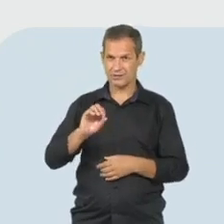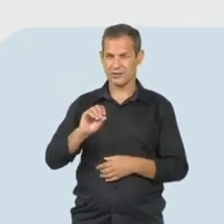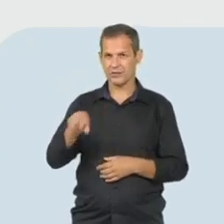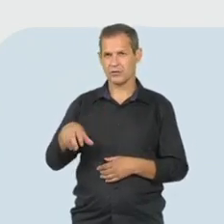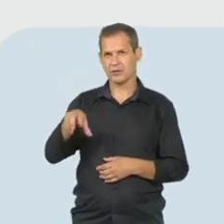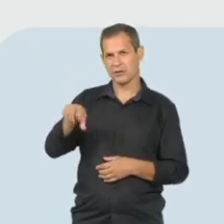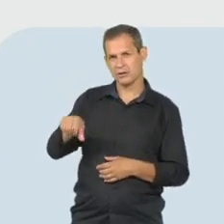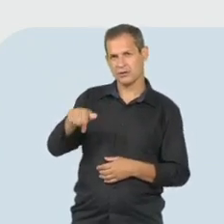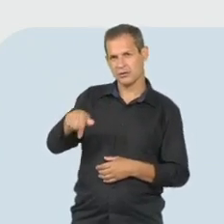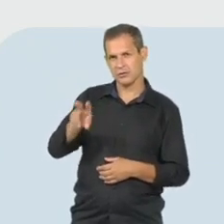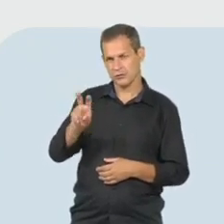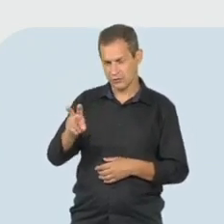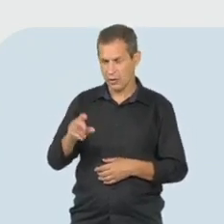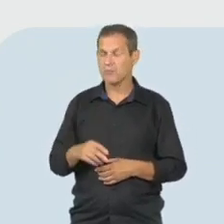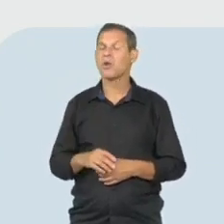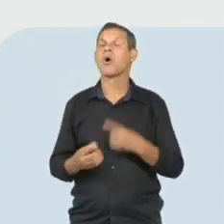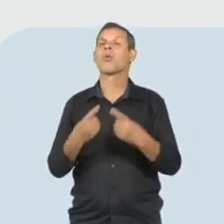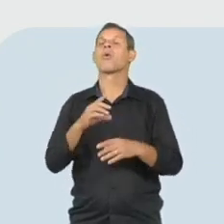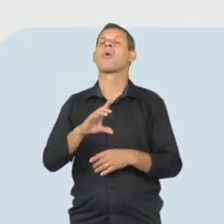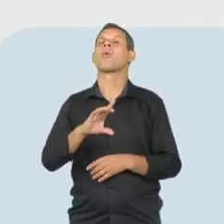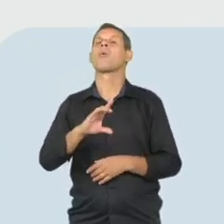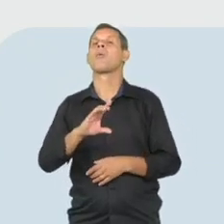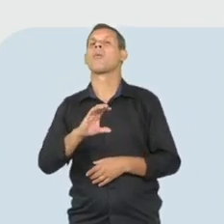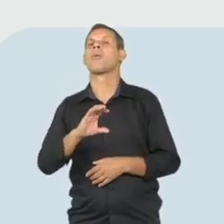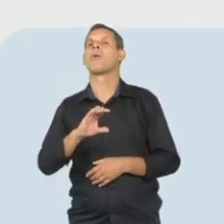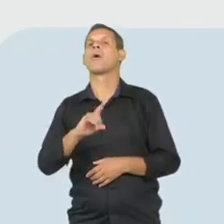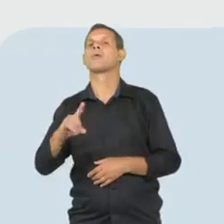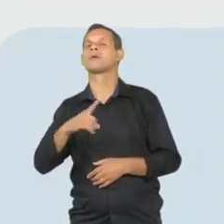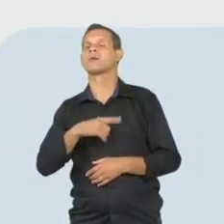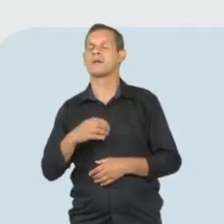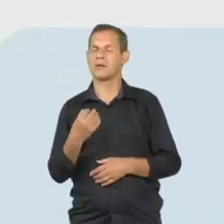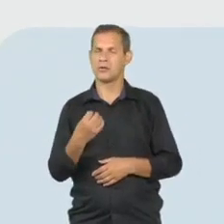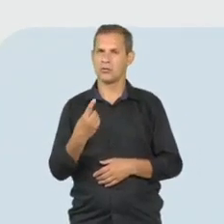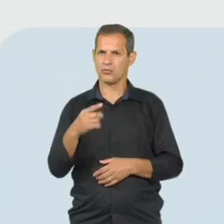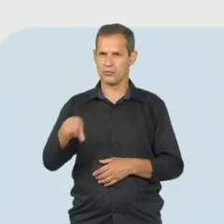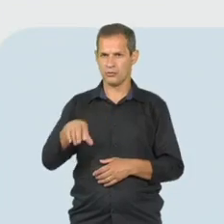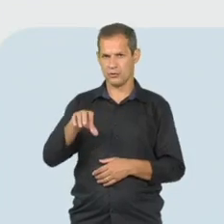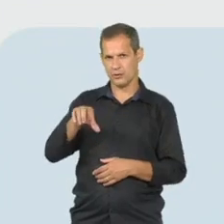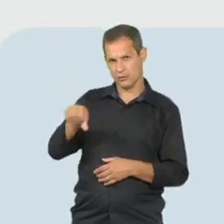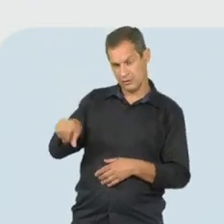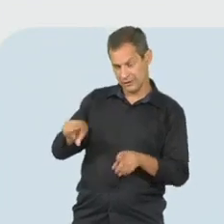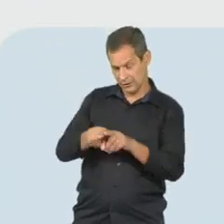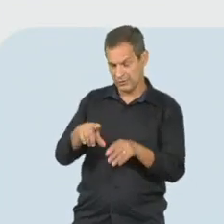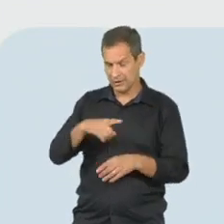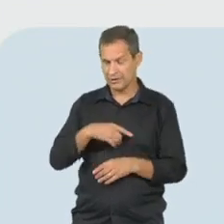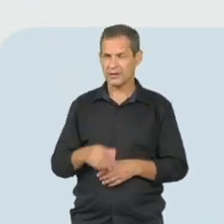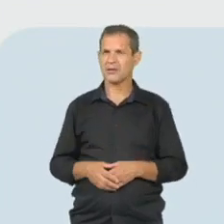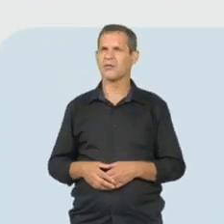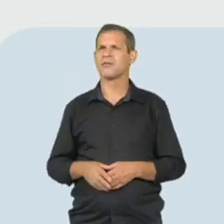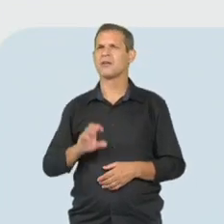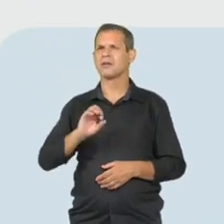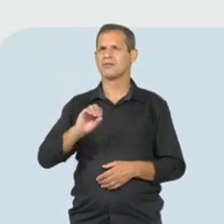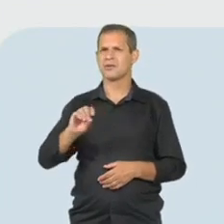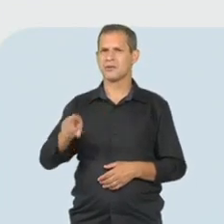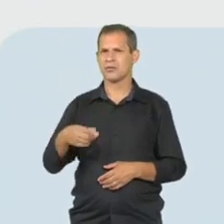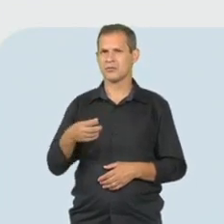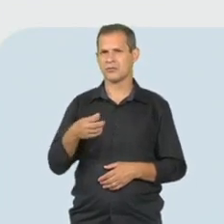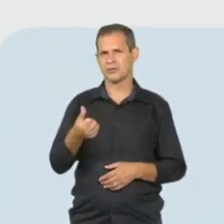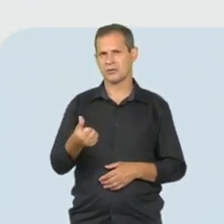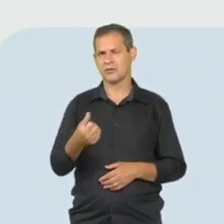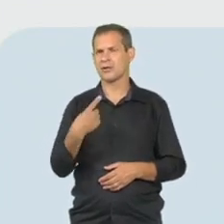0,975. Vejo quais são as coordenadas dele. Desse lado eu tenho 1,9 e desse lado eu tenho 0,6, ou